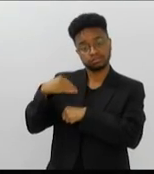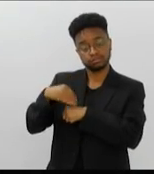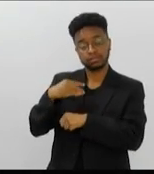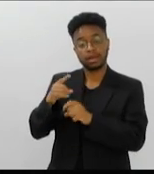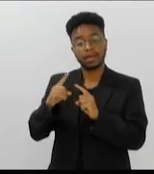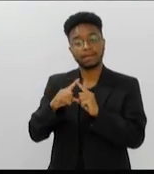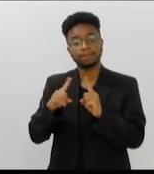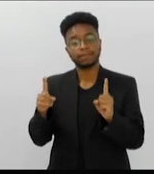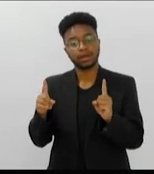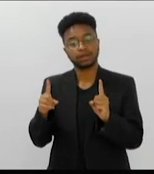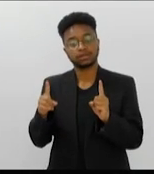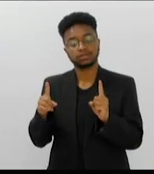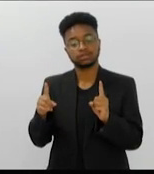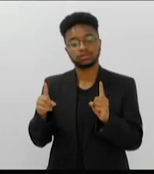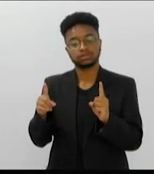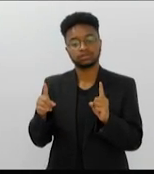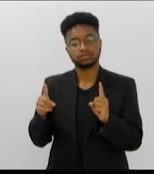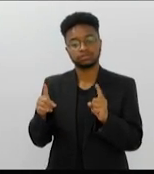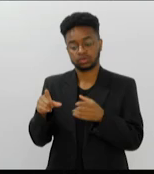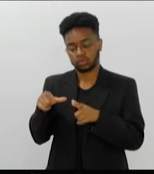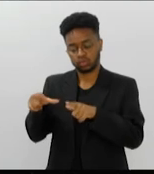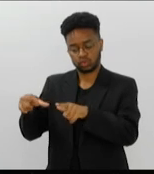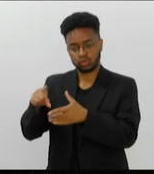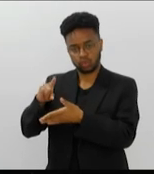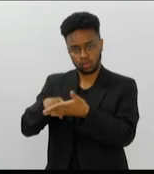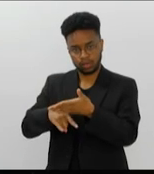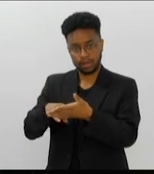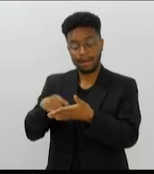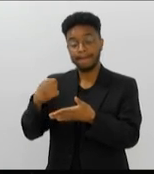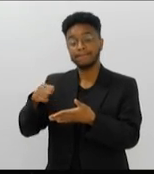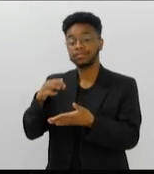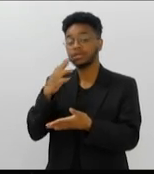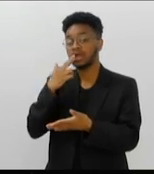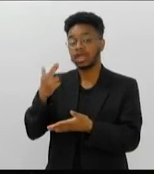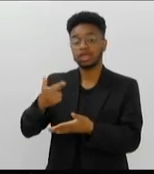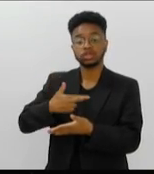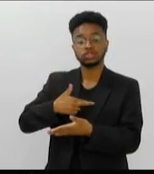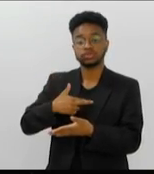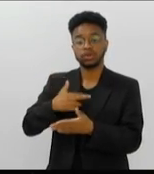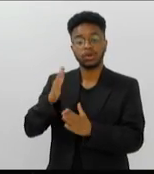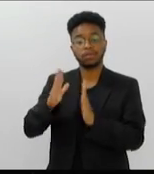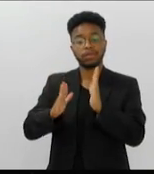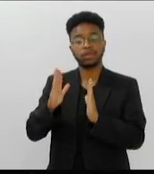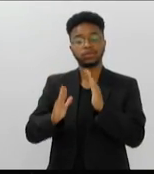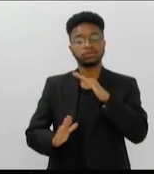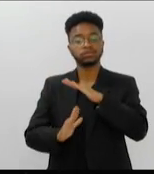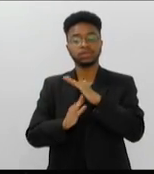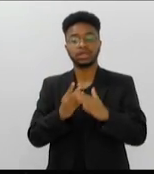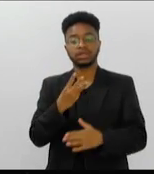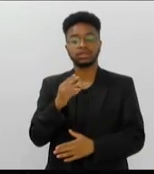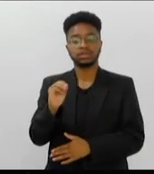tese, tem que ser respondido em 30 dias,